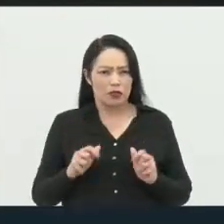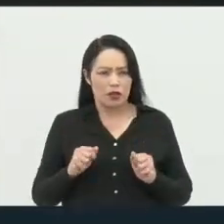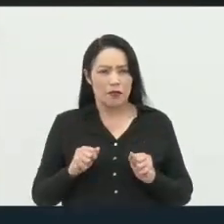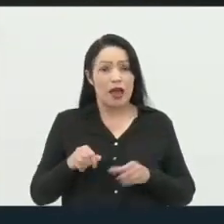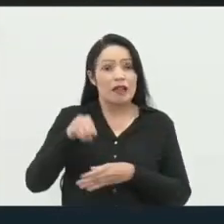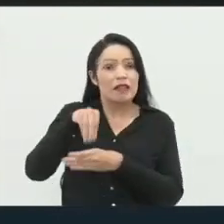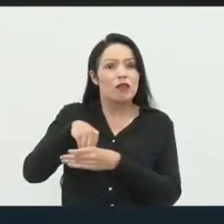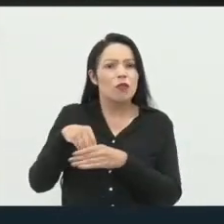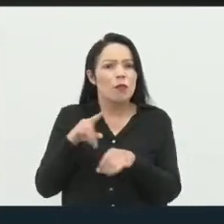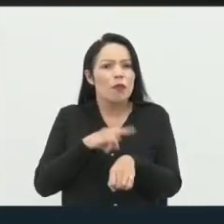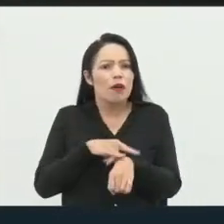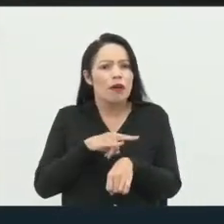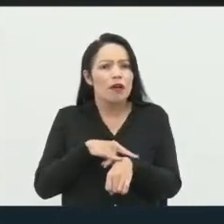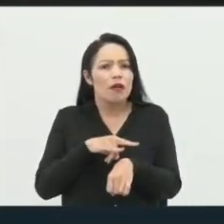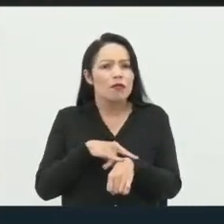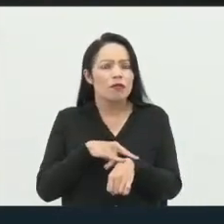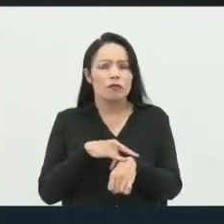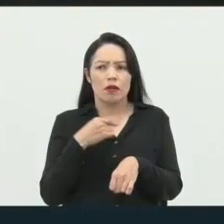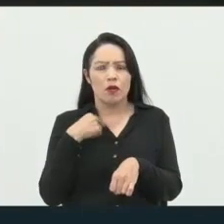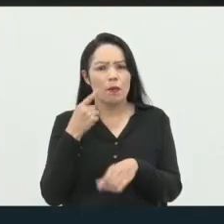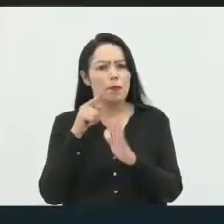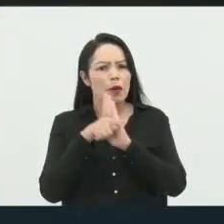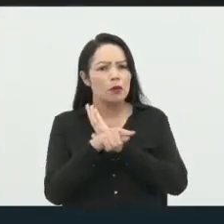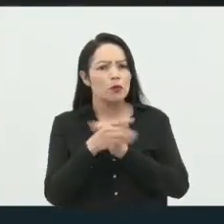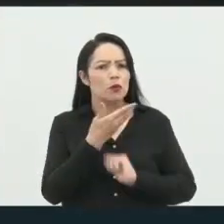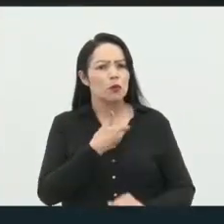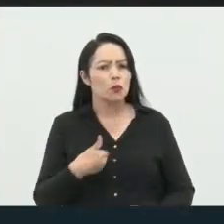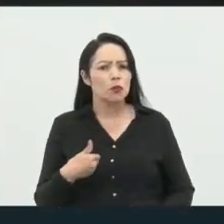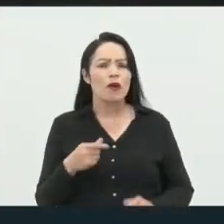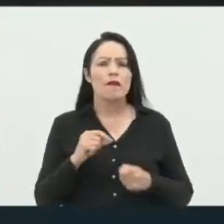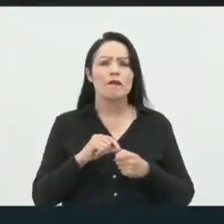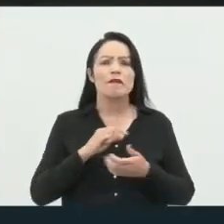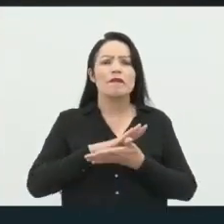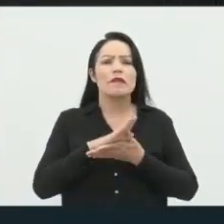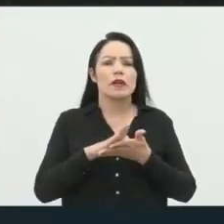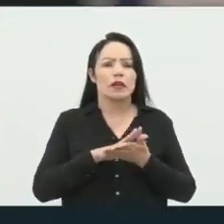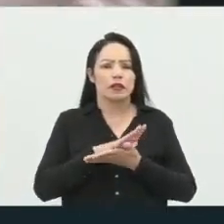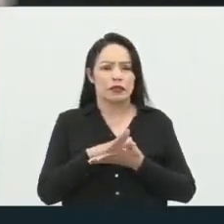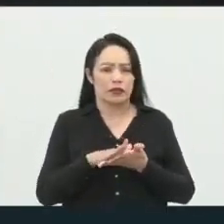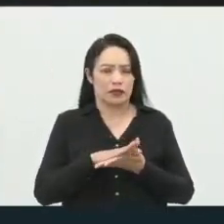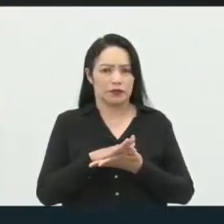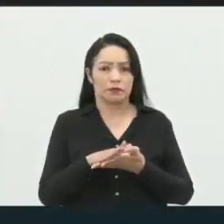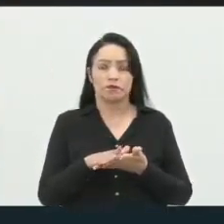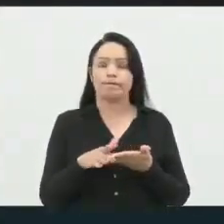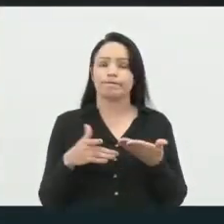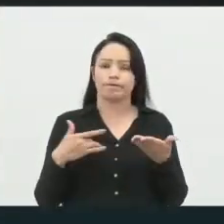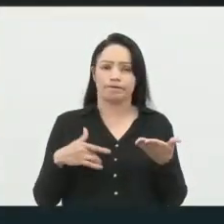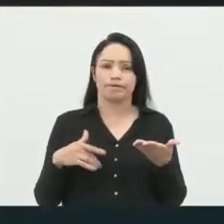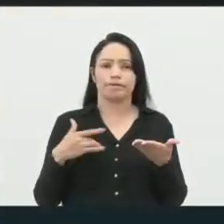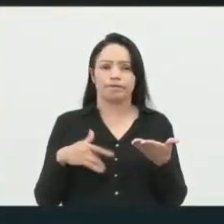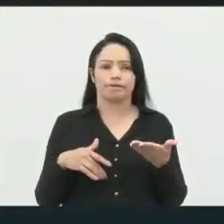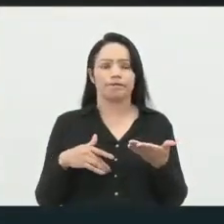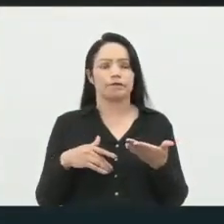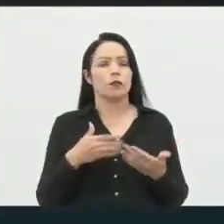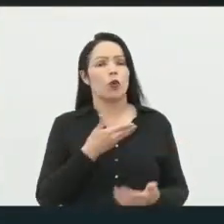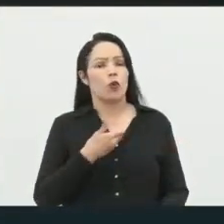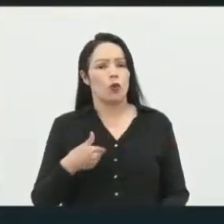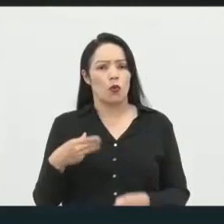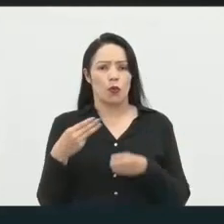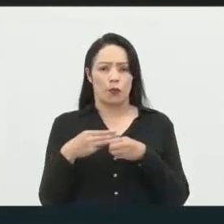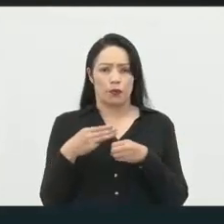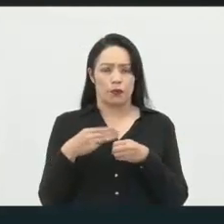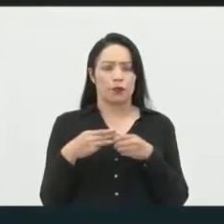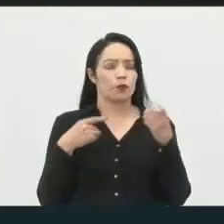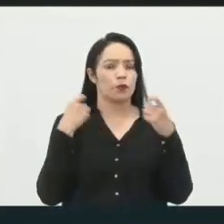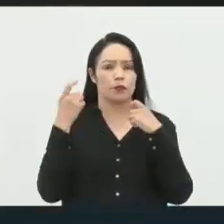cobrei Providência do governo o que é que foi feito nada nada infelizmente o governo Municipal Não se